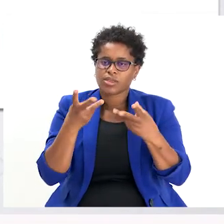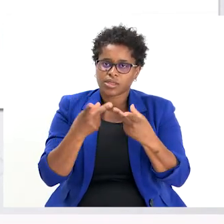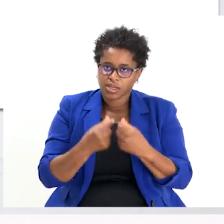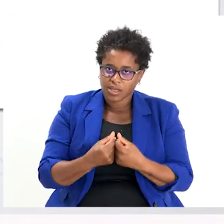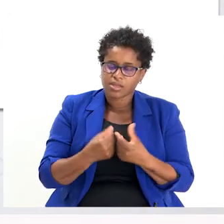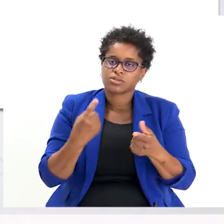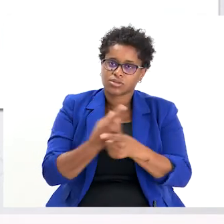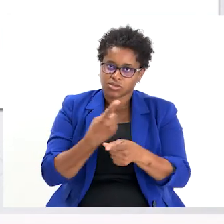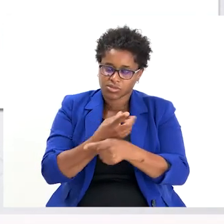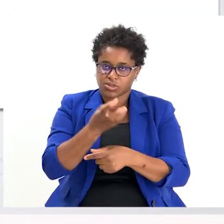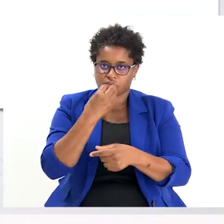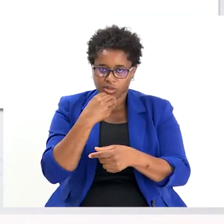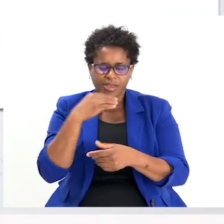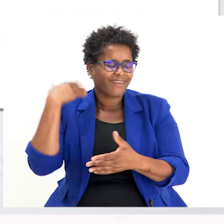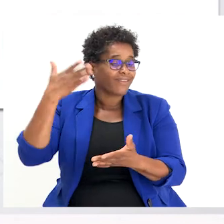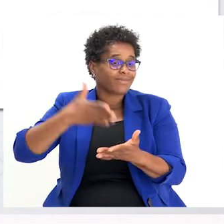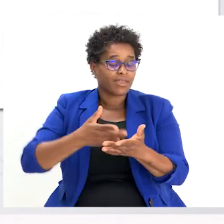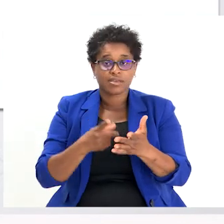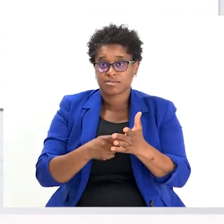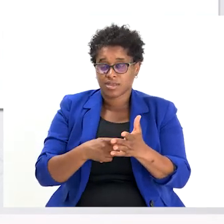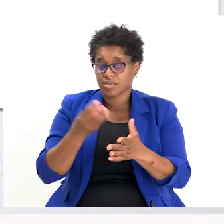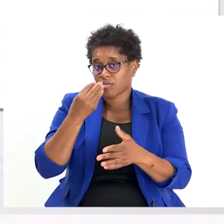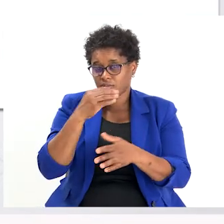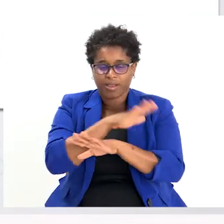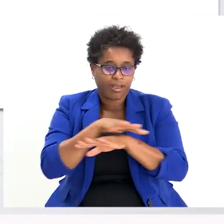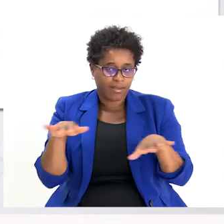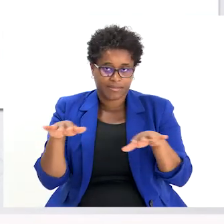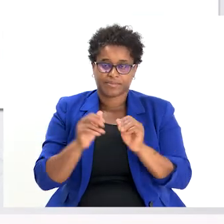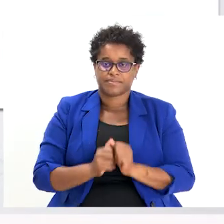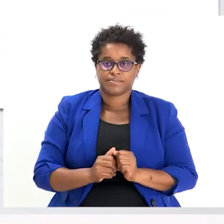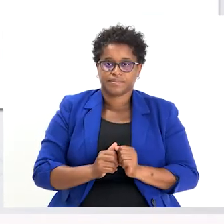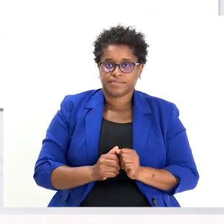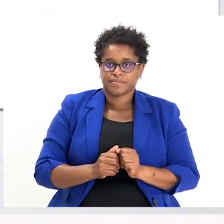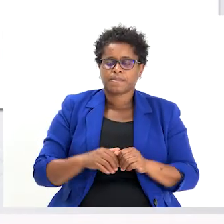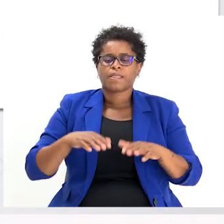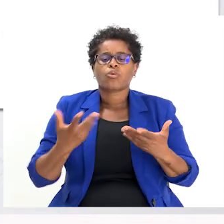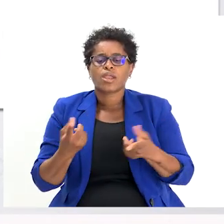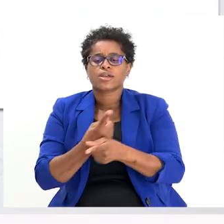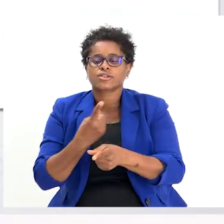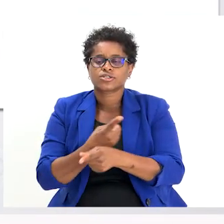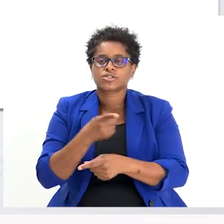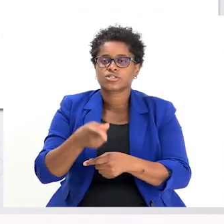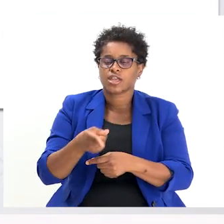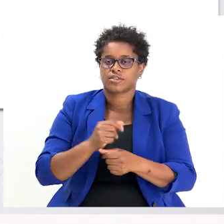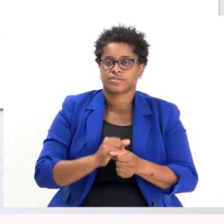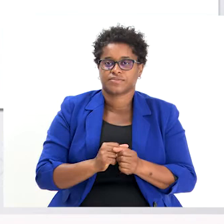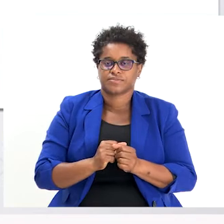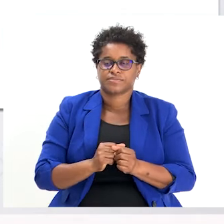adicionais de alimento até que a necessidade de comer desaparece. Qual é a característica que está